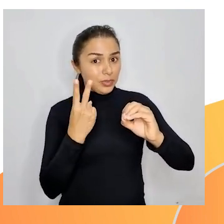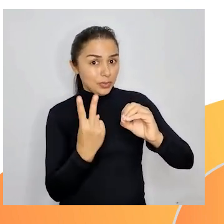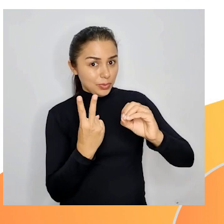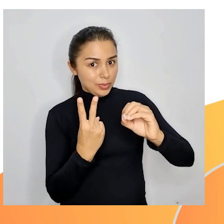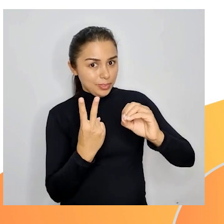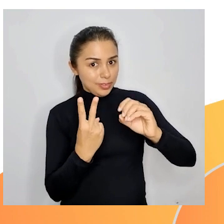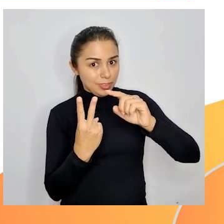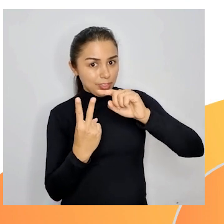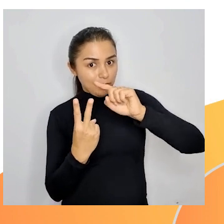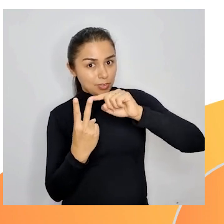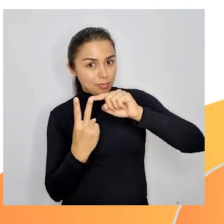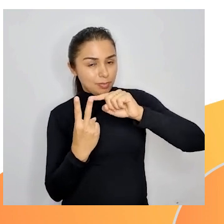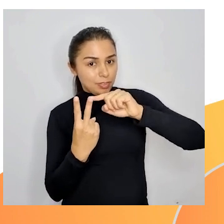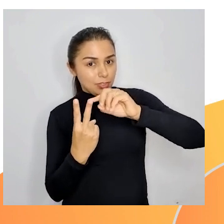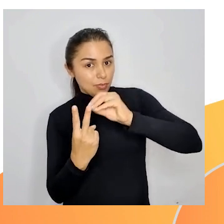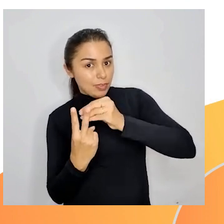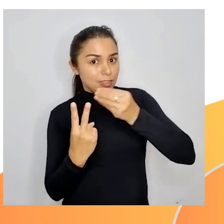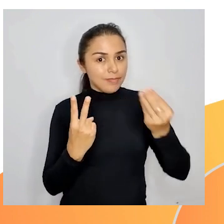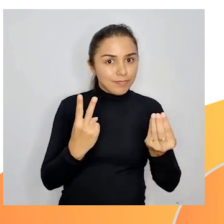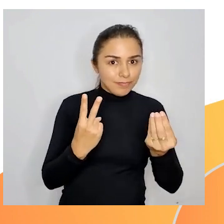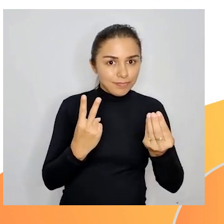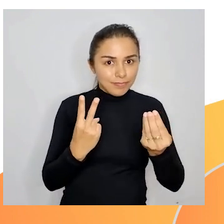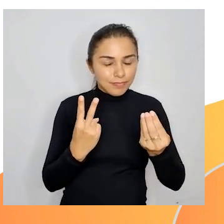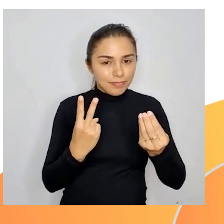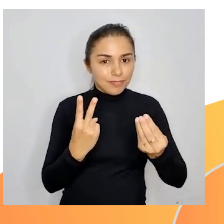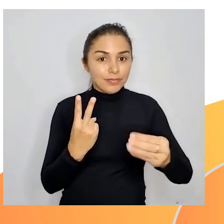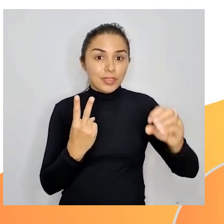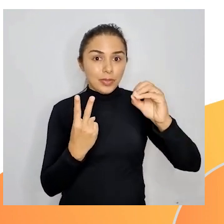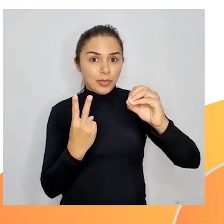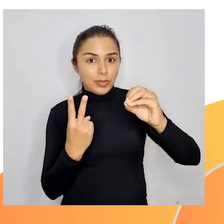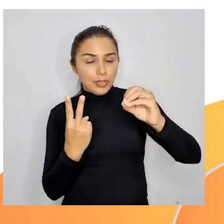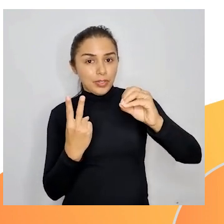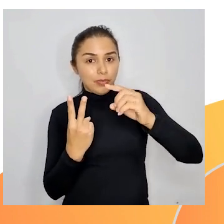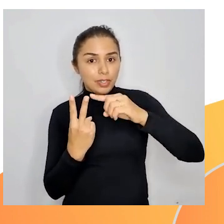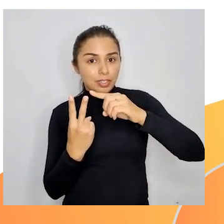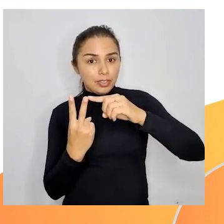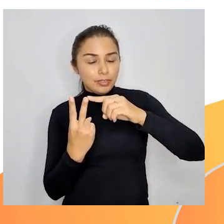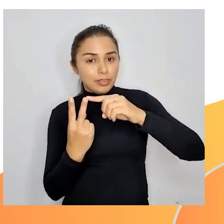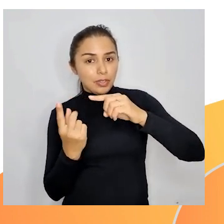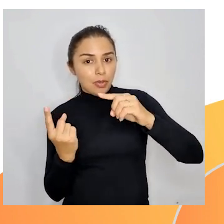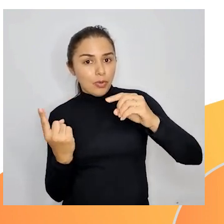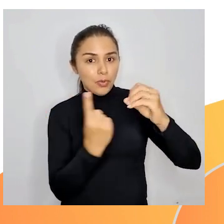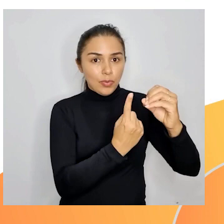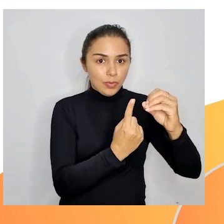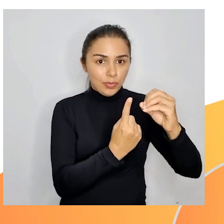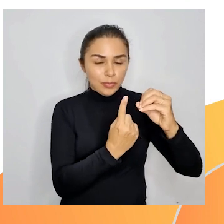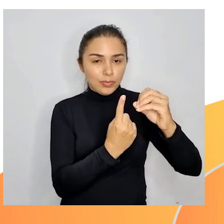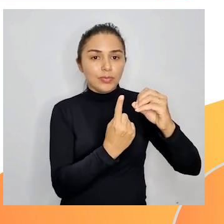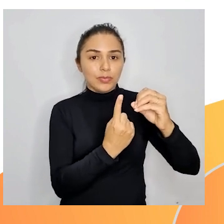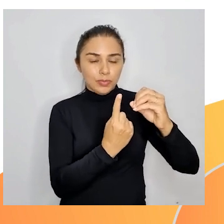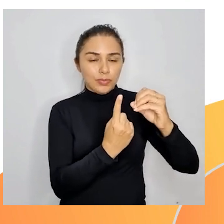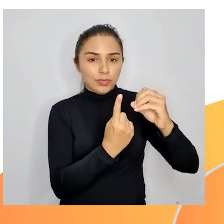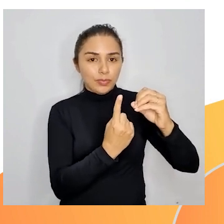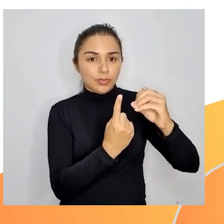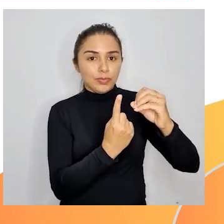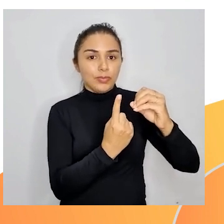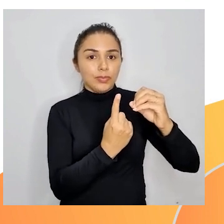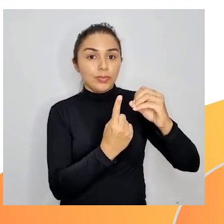retirar uma determinada quantidade. Nesse caso aqui, nós vamos tirar do 2,